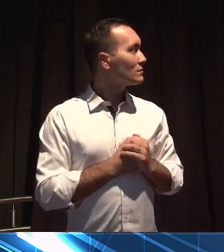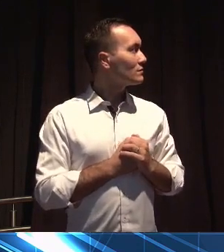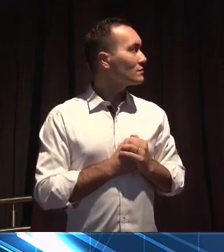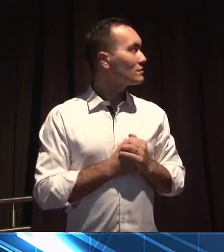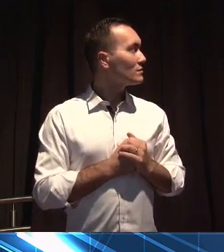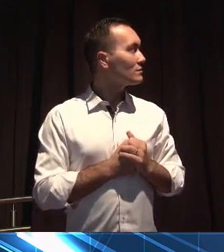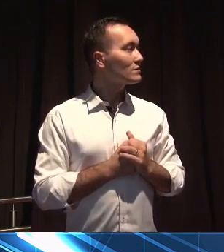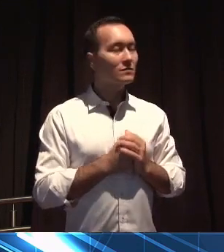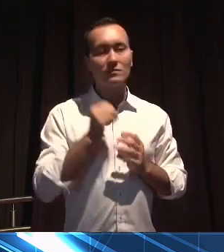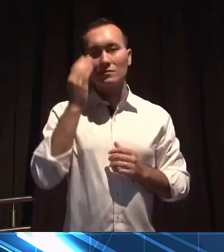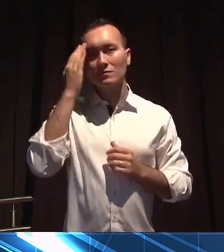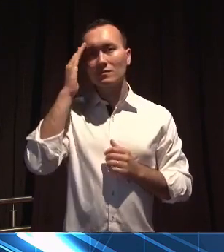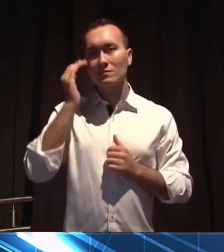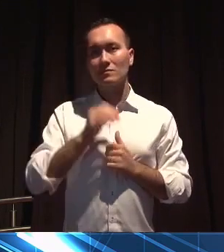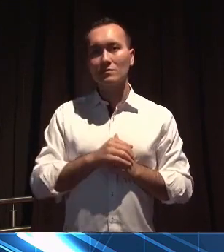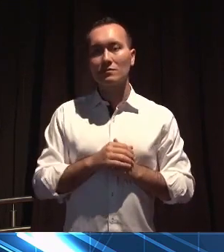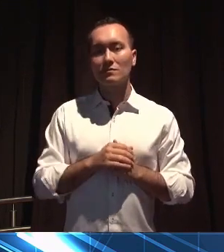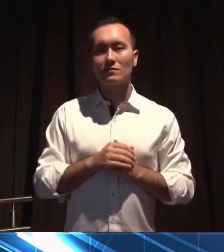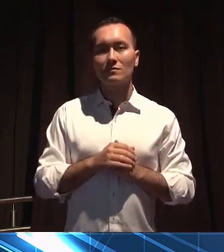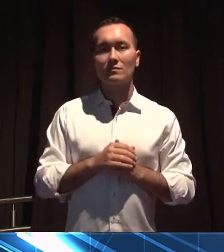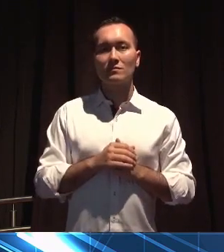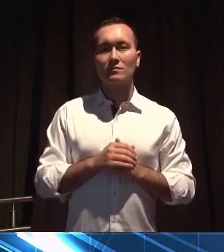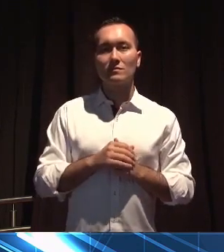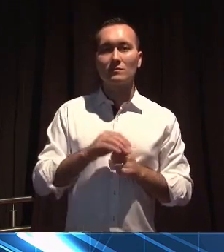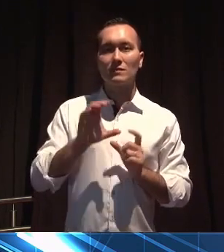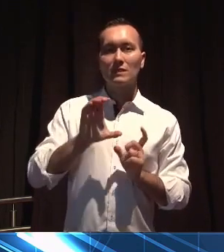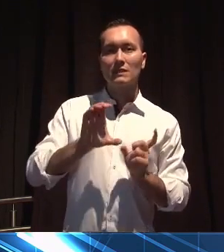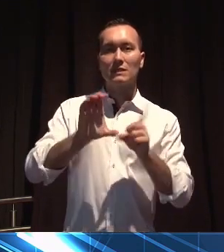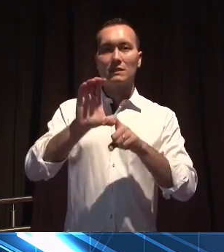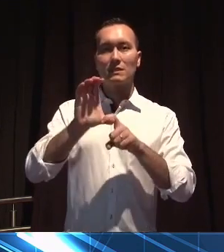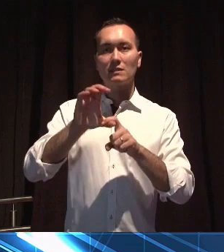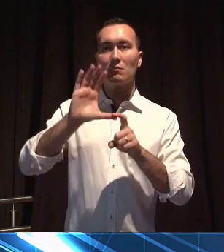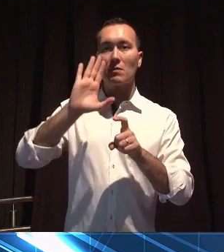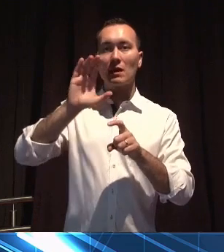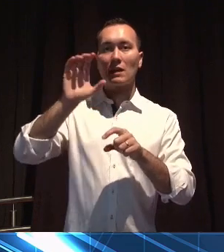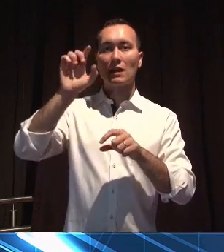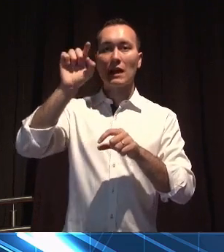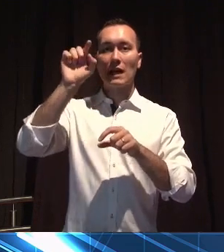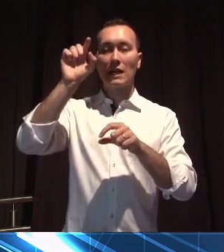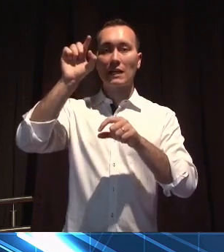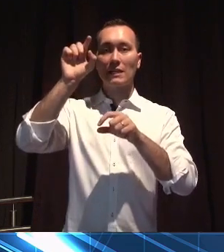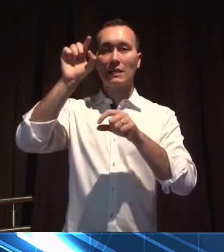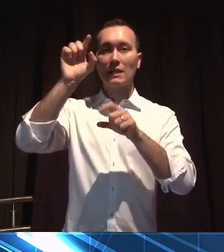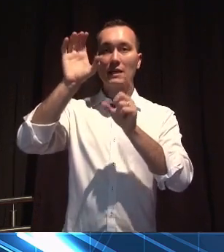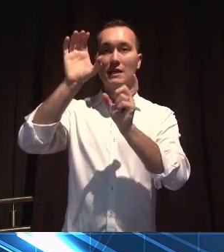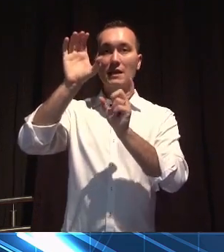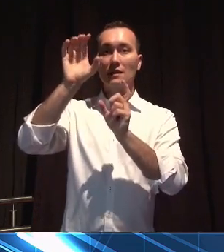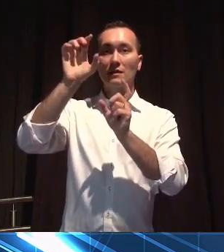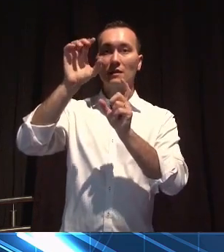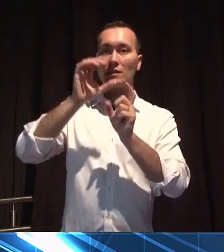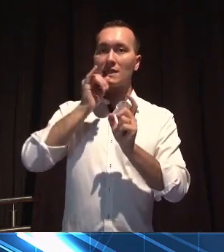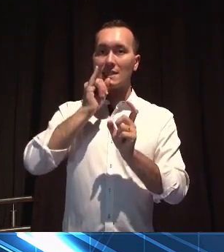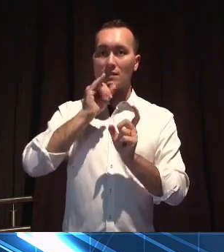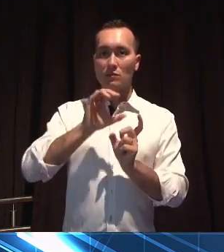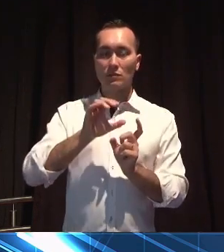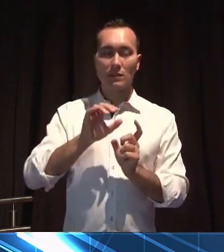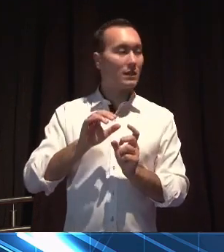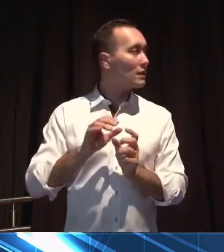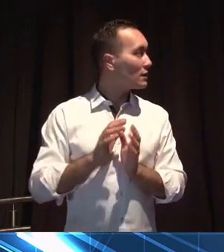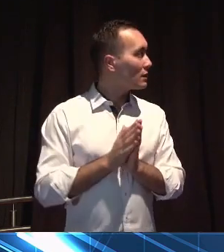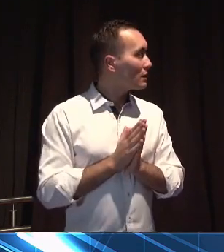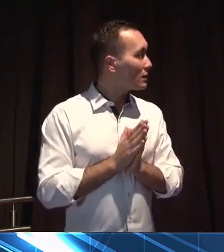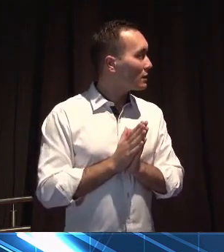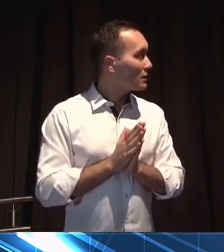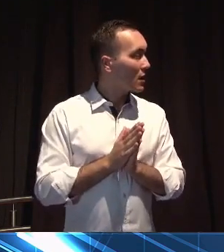é isso a ideia de conector adaptadores lubrificando é isso só que aí você pode expandir então no meu caso do